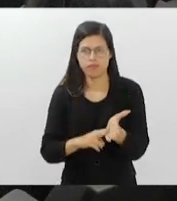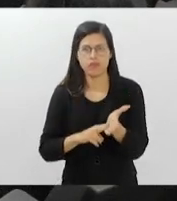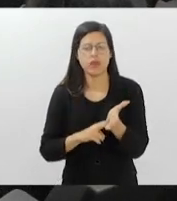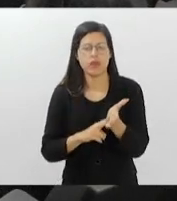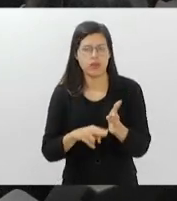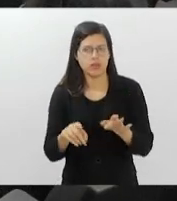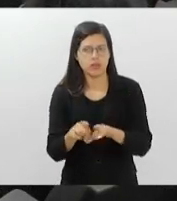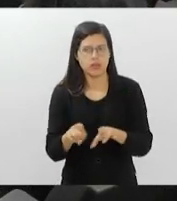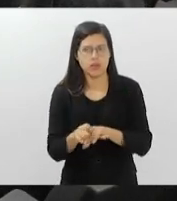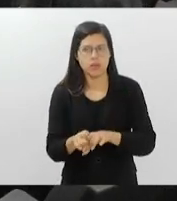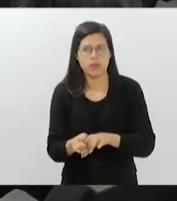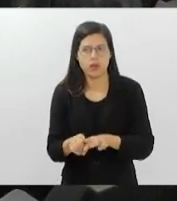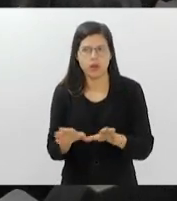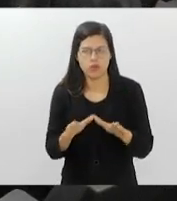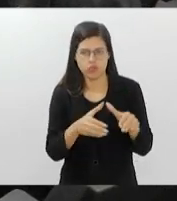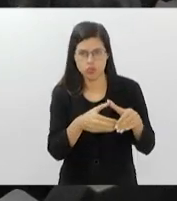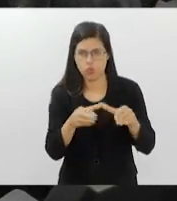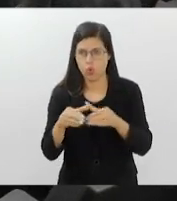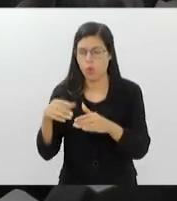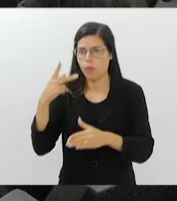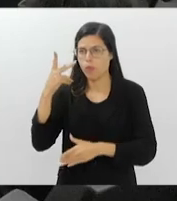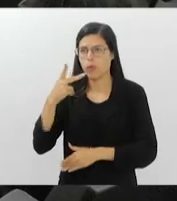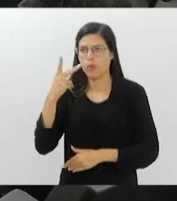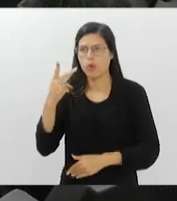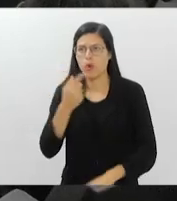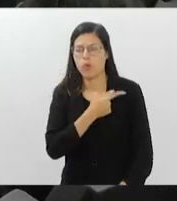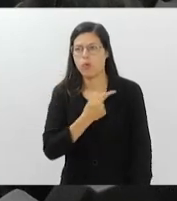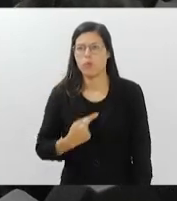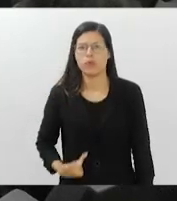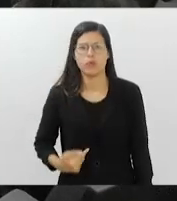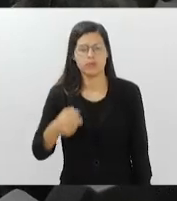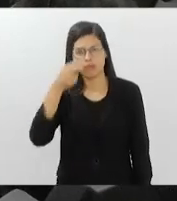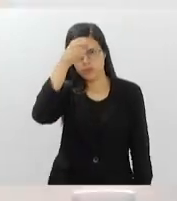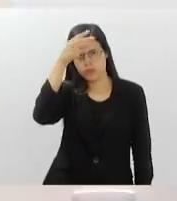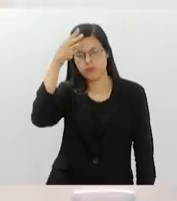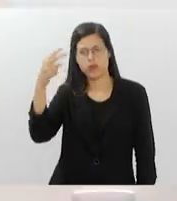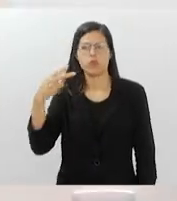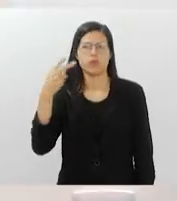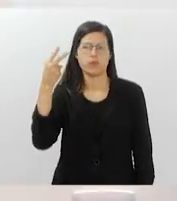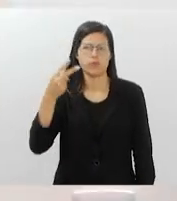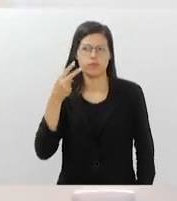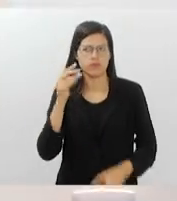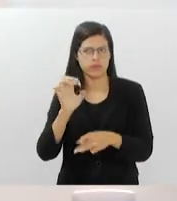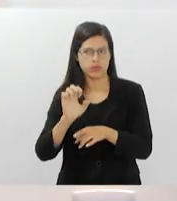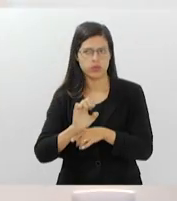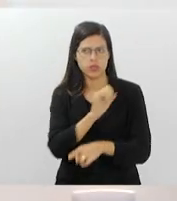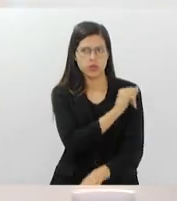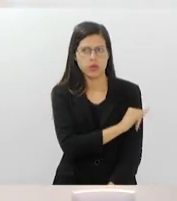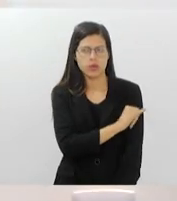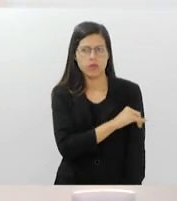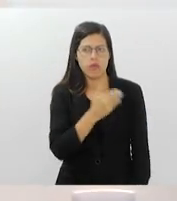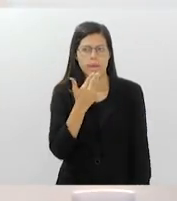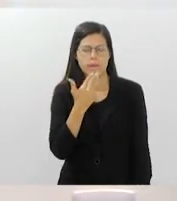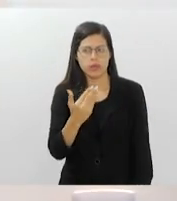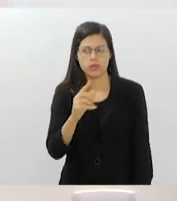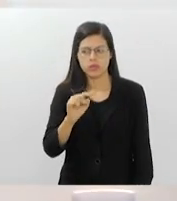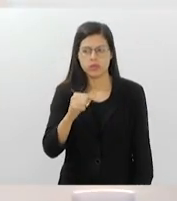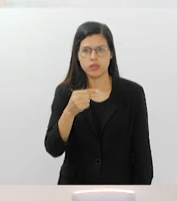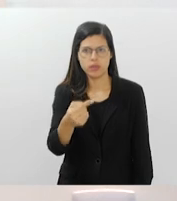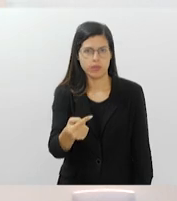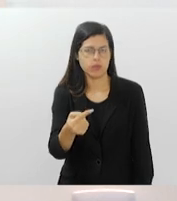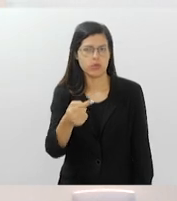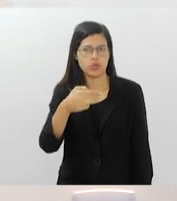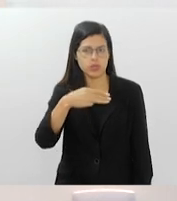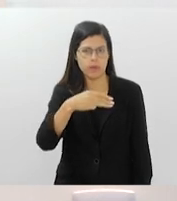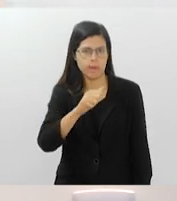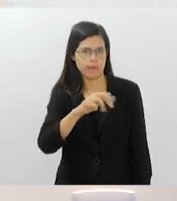frentes parlamentares ao Governador aos prefeitos vereadores do Estado do Rio que eu vou pedir depois pra Mari fazer essa leitura